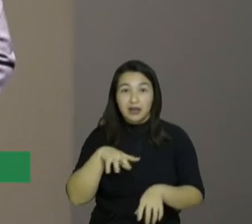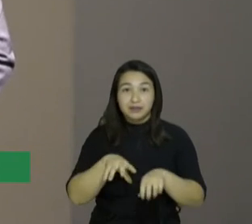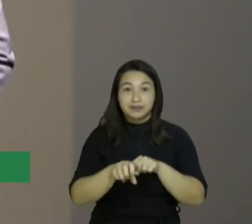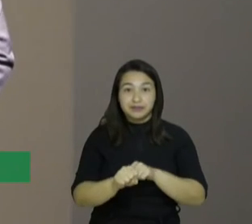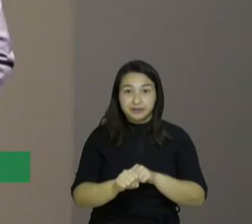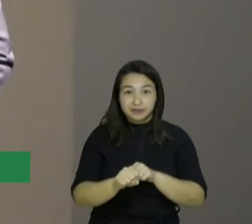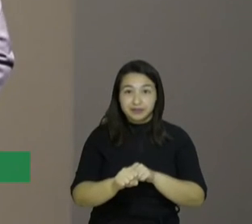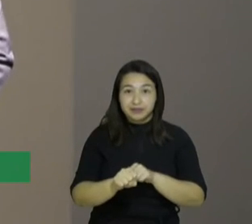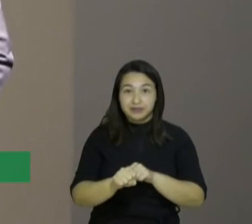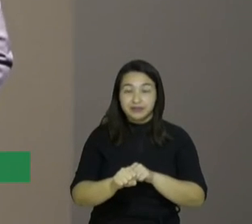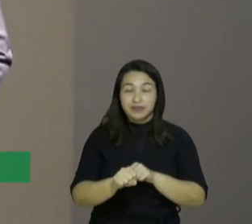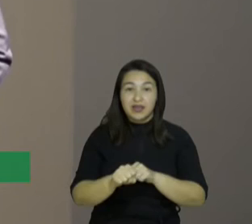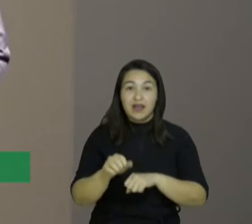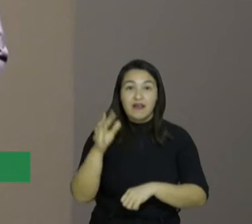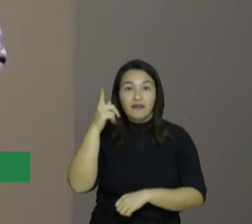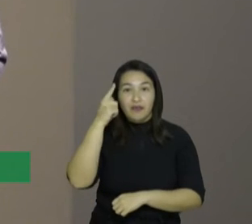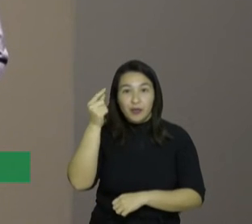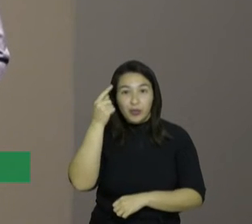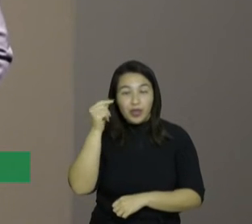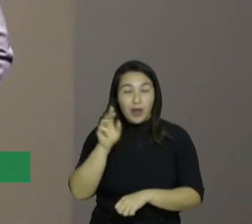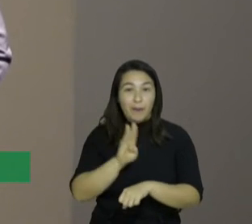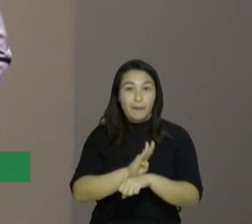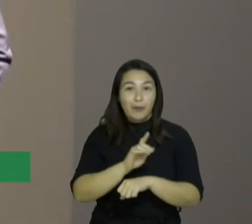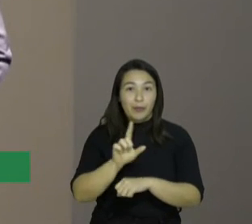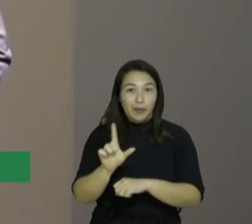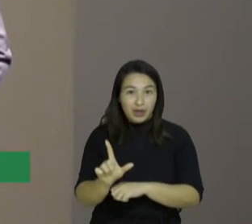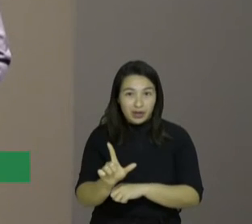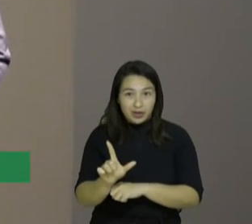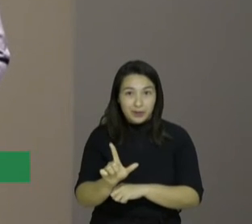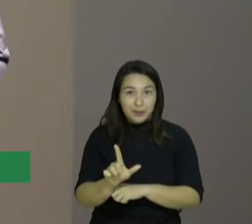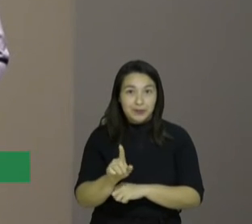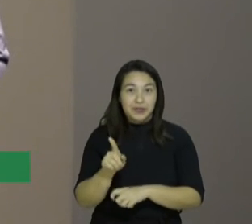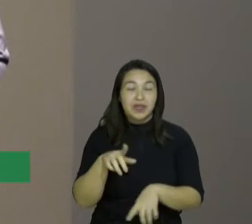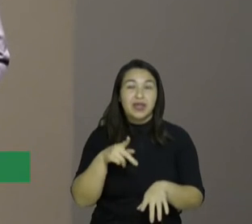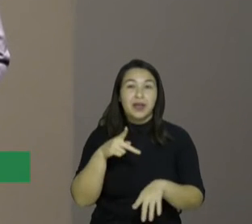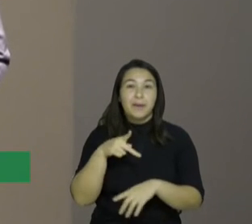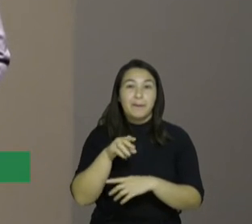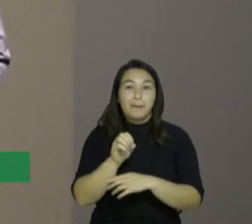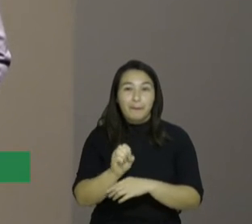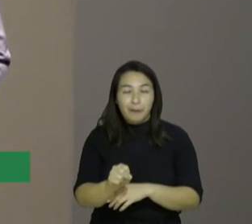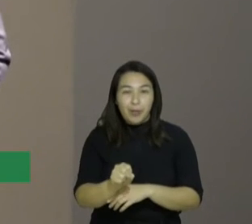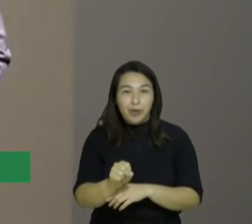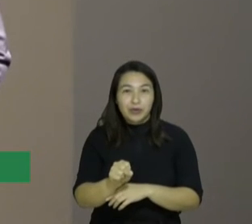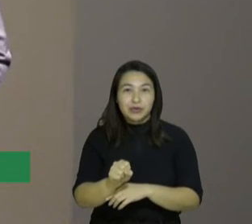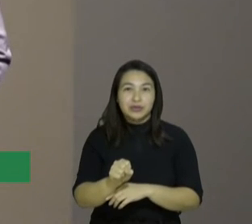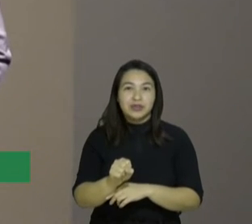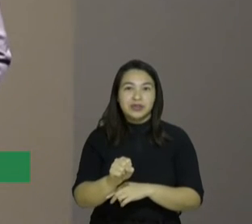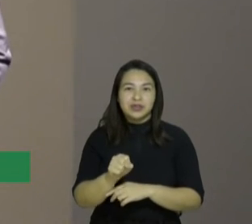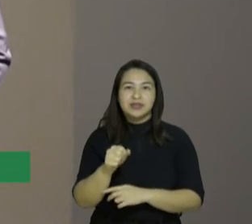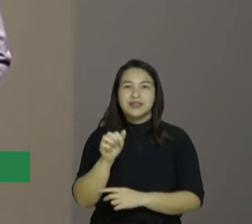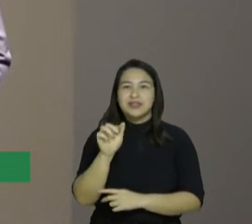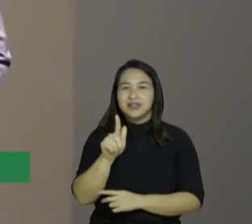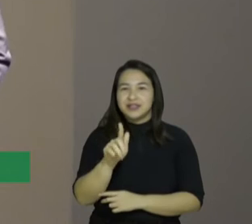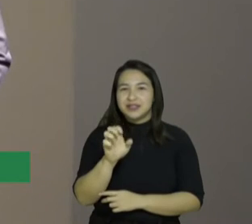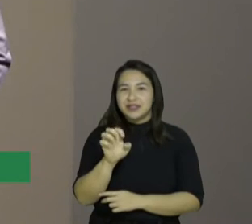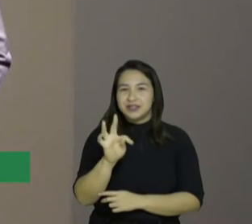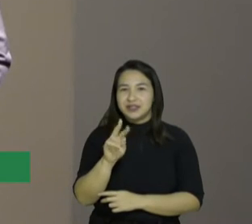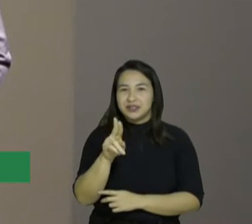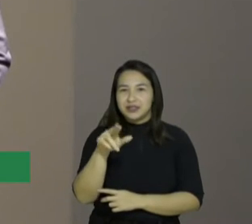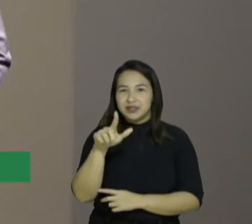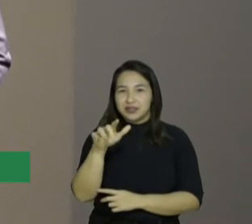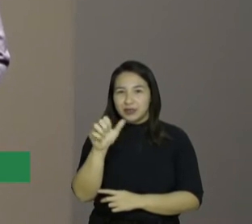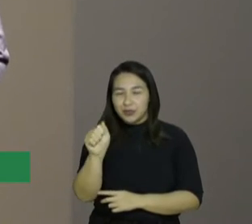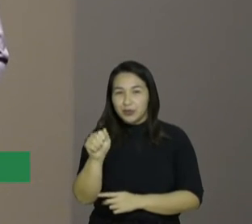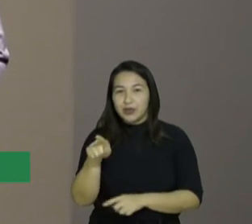Universidade Regional de Blumenau pós-graduado em administração pela Fundação Getúlio Vargas graduado em